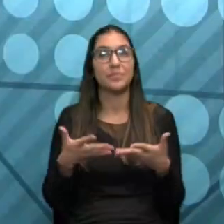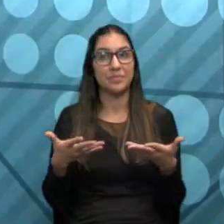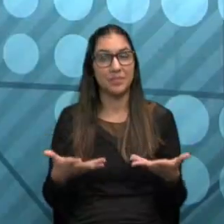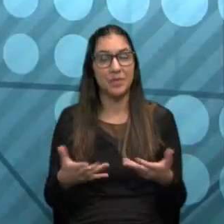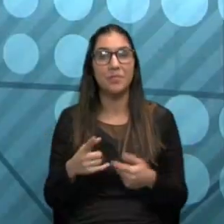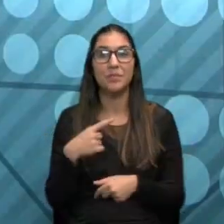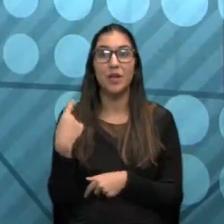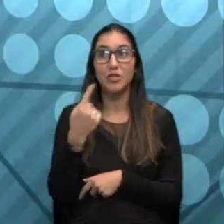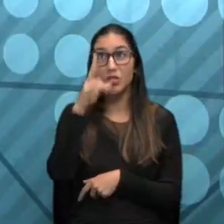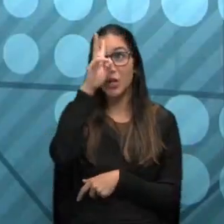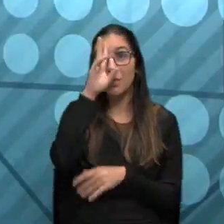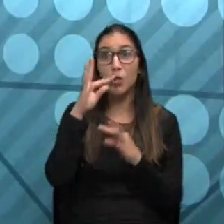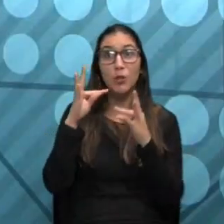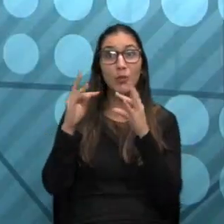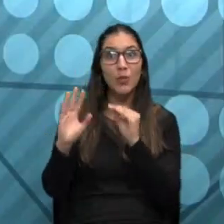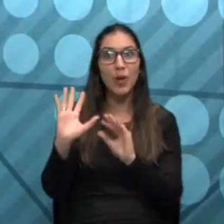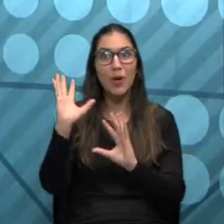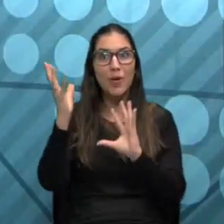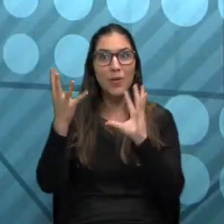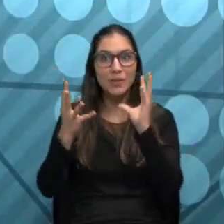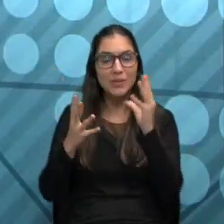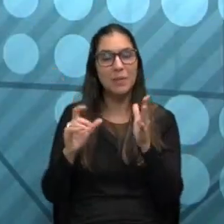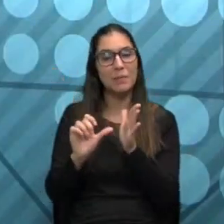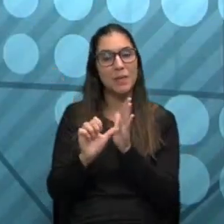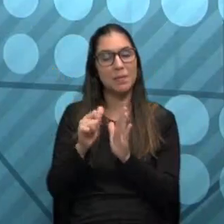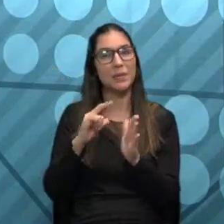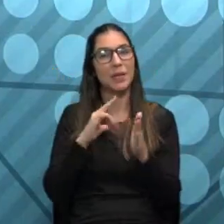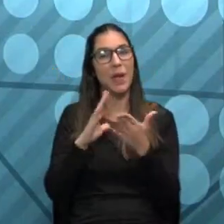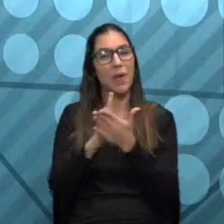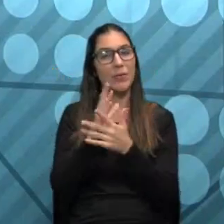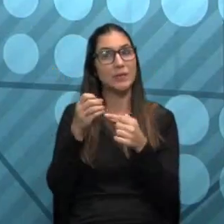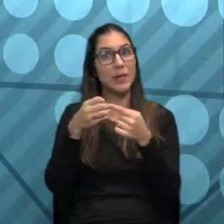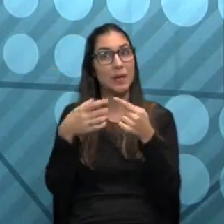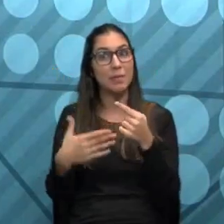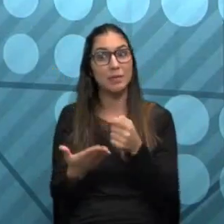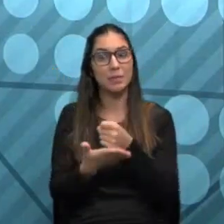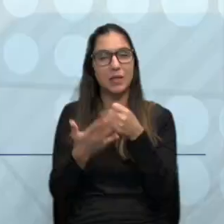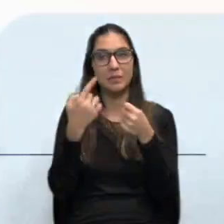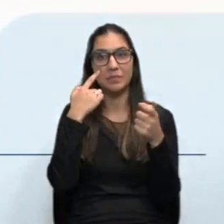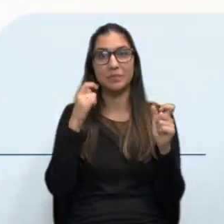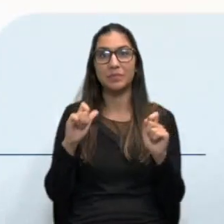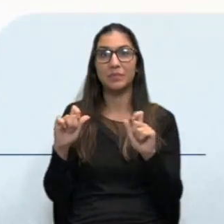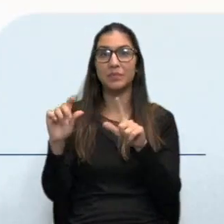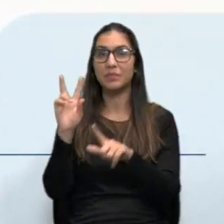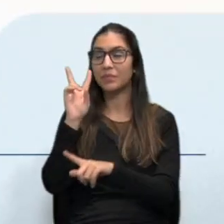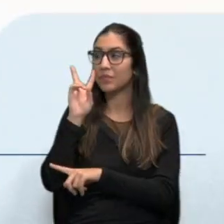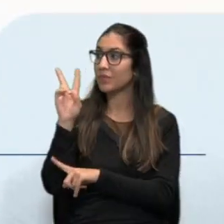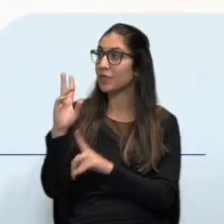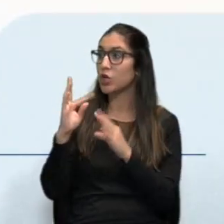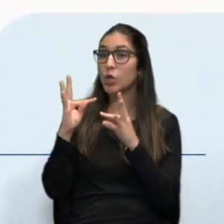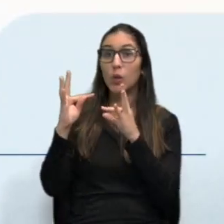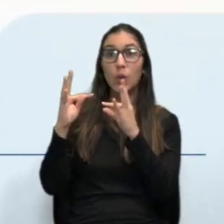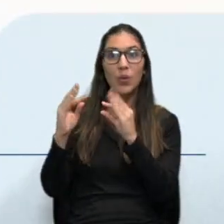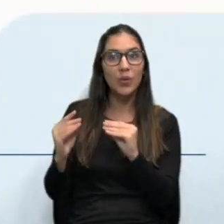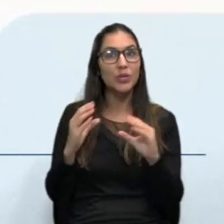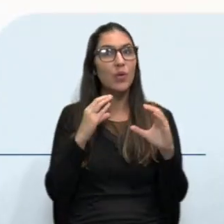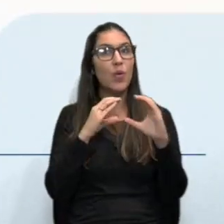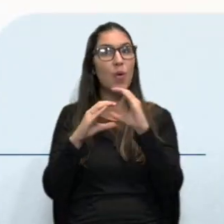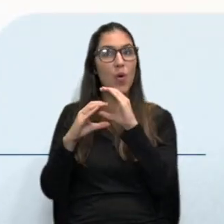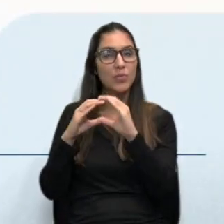Então, para a gente lembrar tudo o que aconteceu, primeiro alguns elementos básicos. Observando aqui no slide, você viu que toda